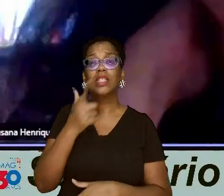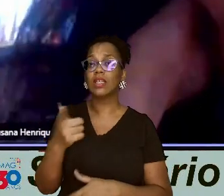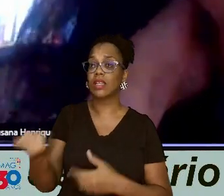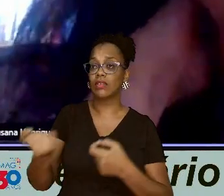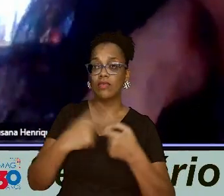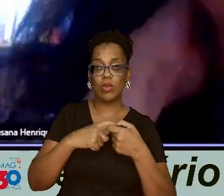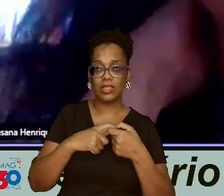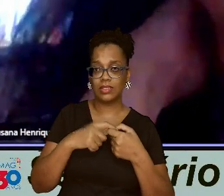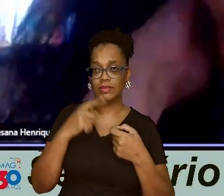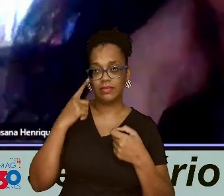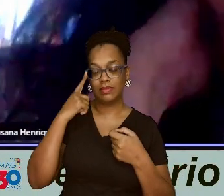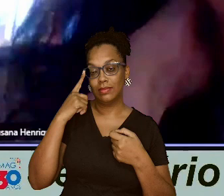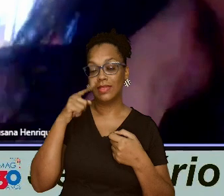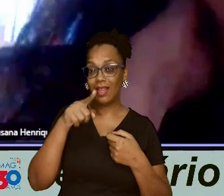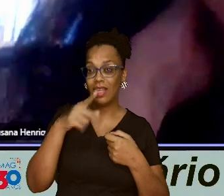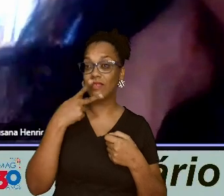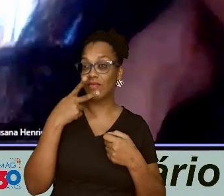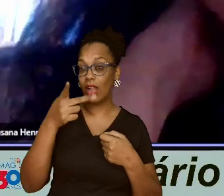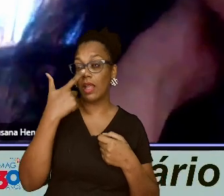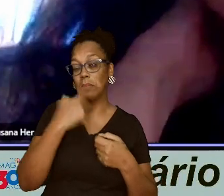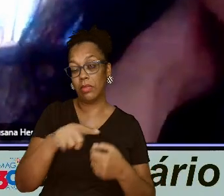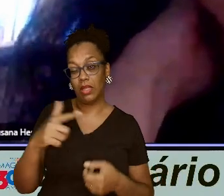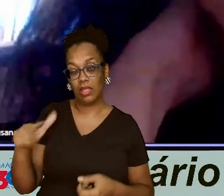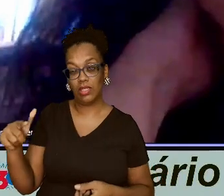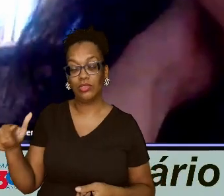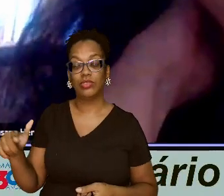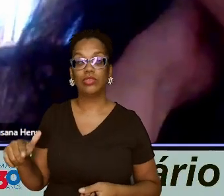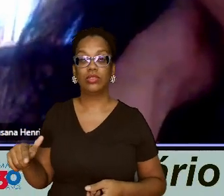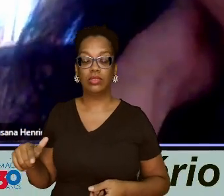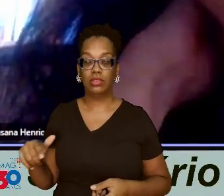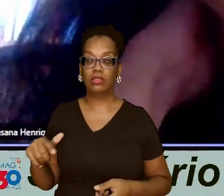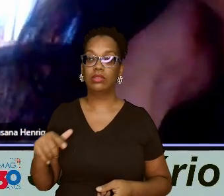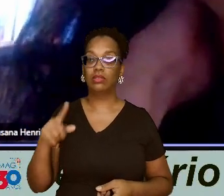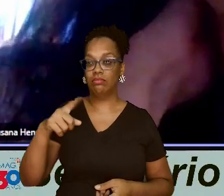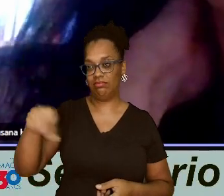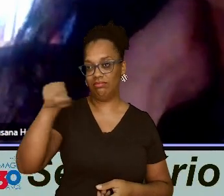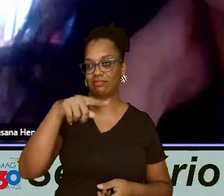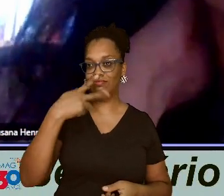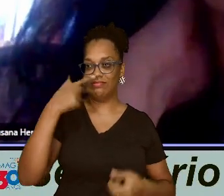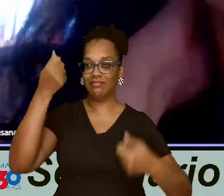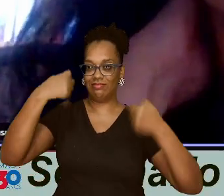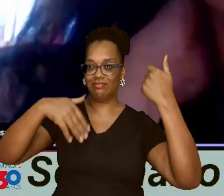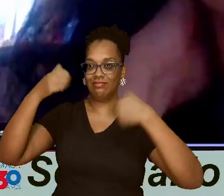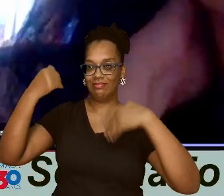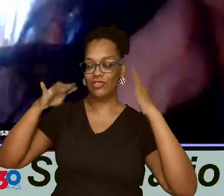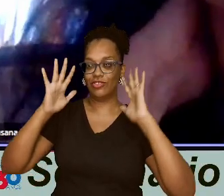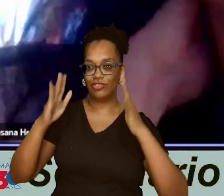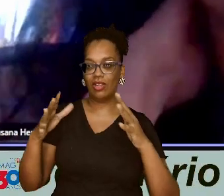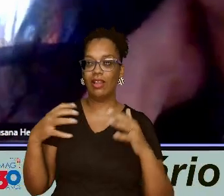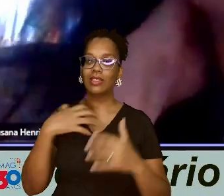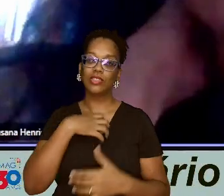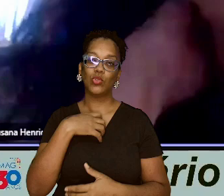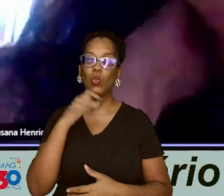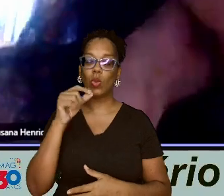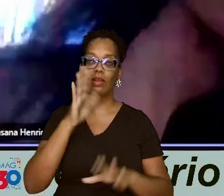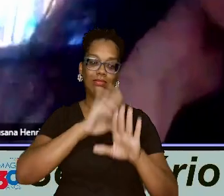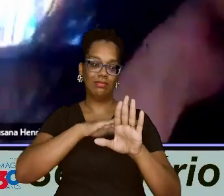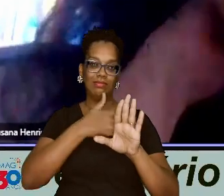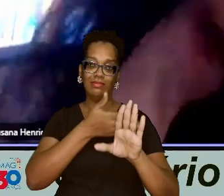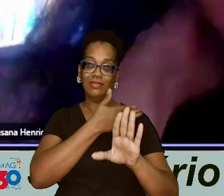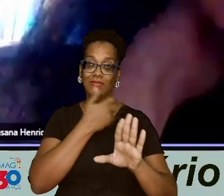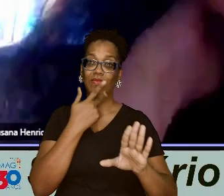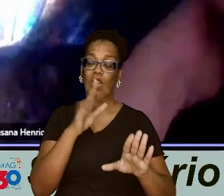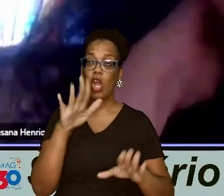acho que essa fala que foi repetida aqui pelos senhores toda, no sentido de que esse precedente vem para dizer, olha, não vou